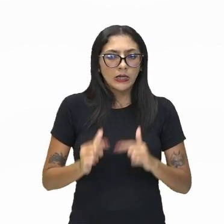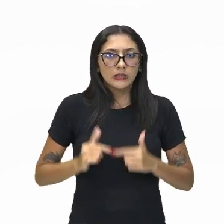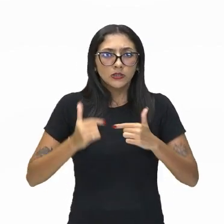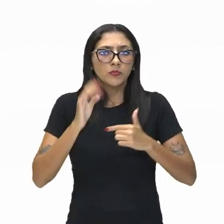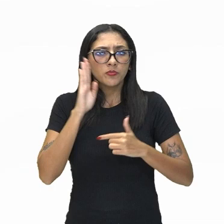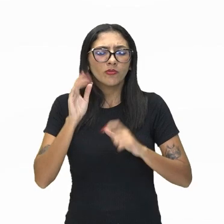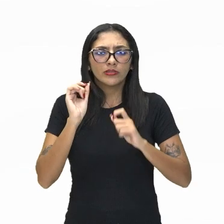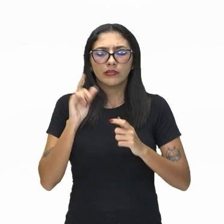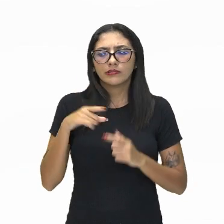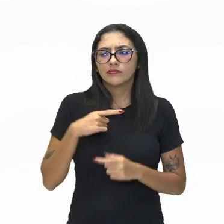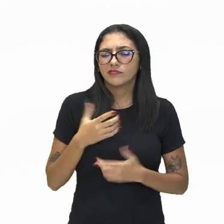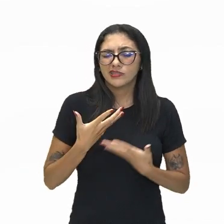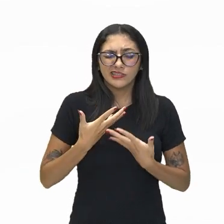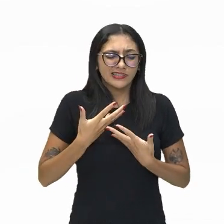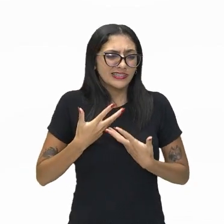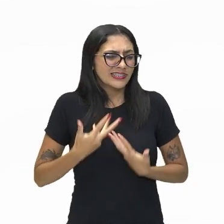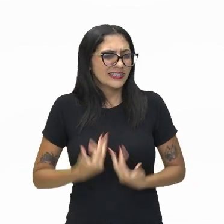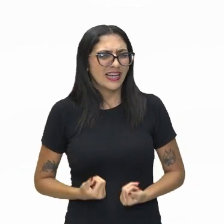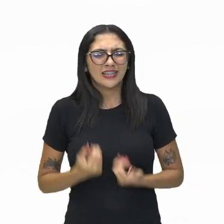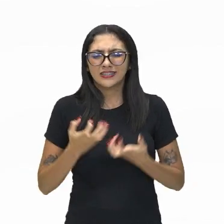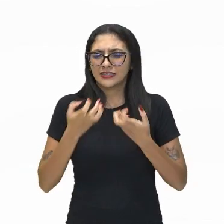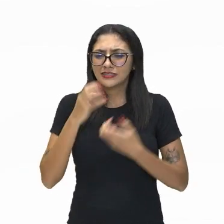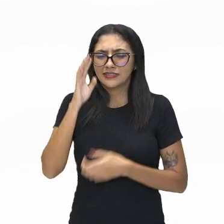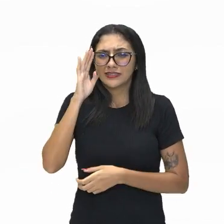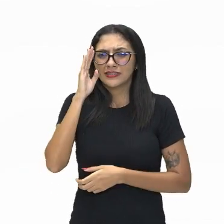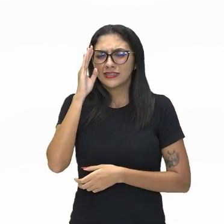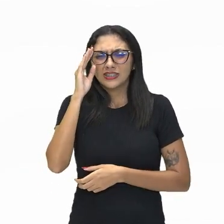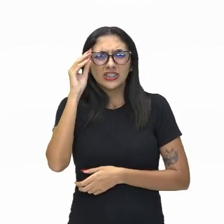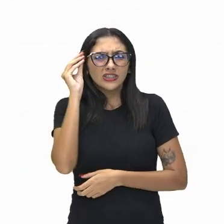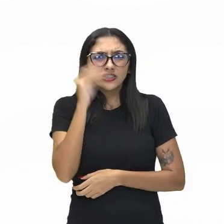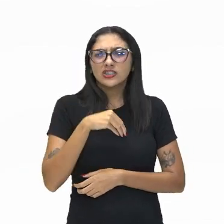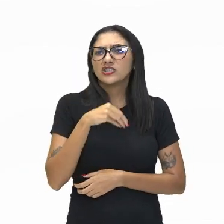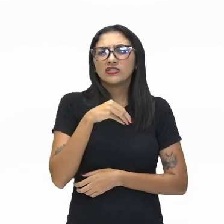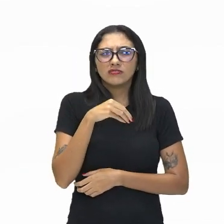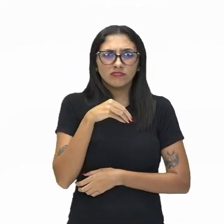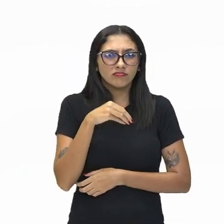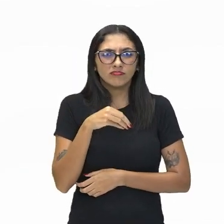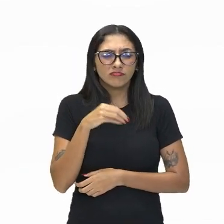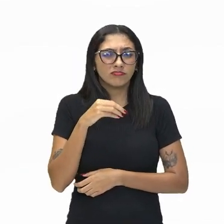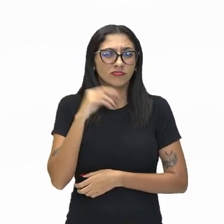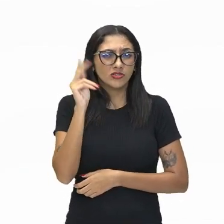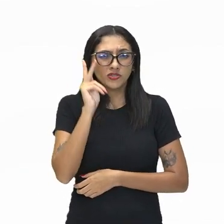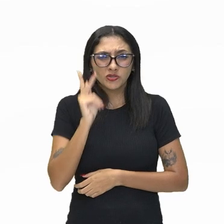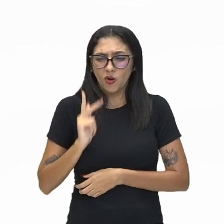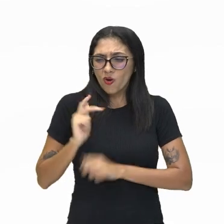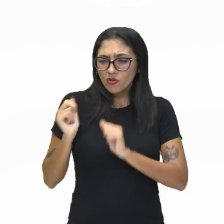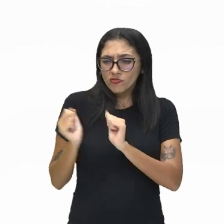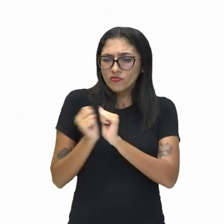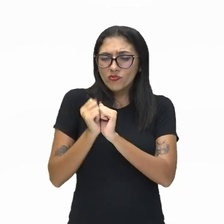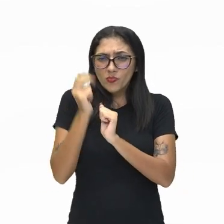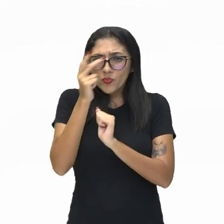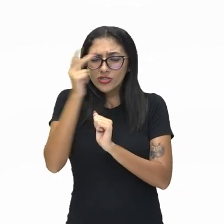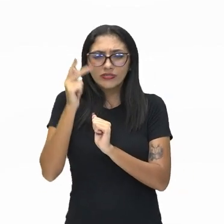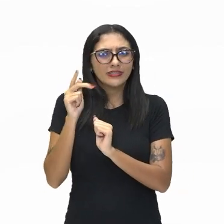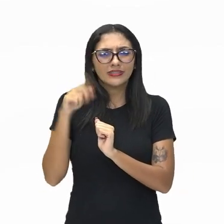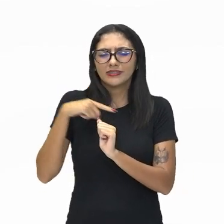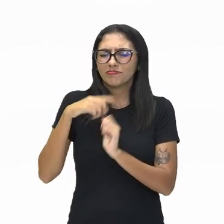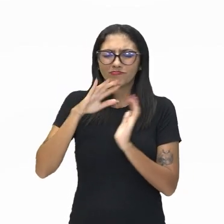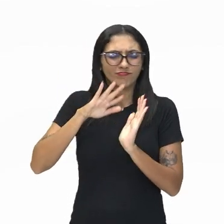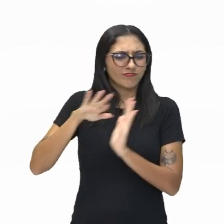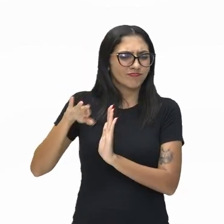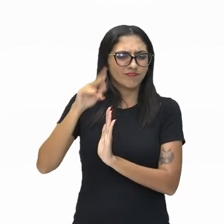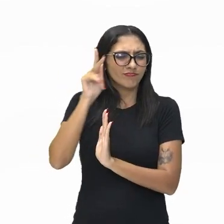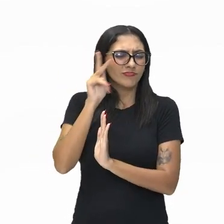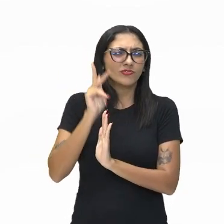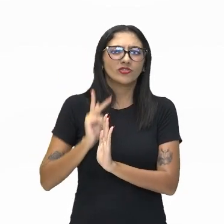mundo que vivia, ela decide então voltar à sua vida anterior, né, que não tinha um